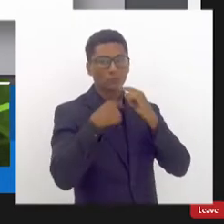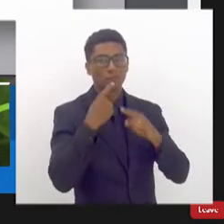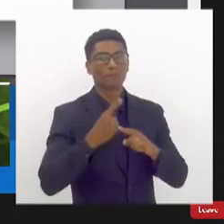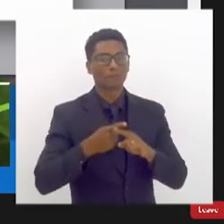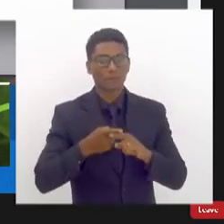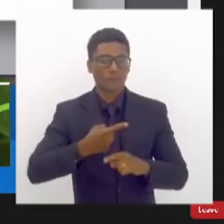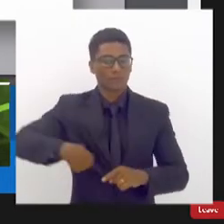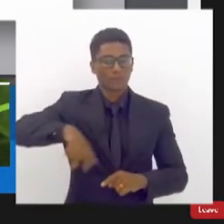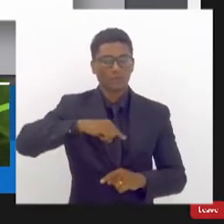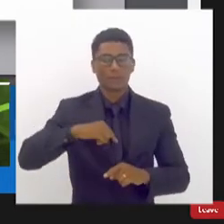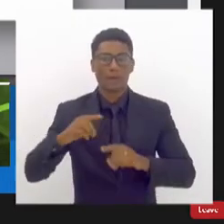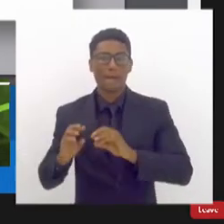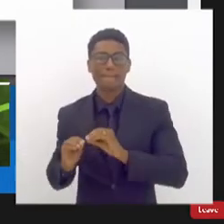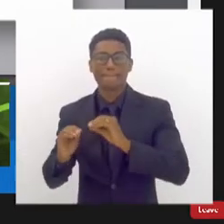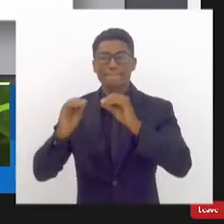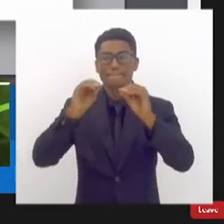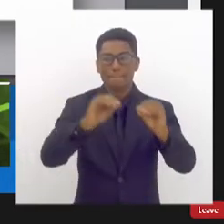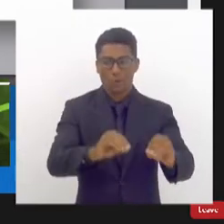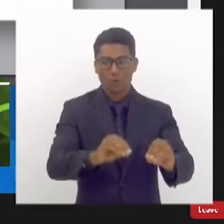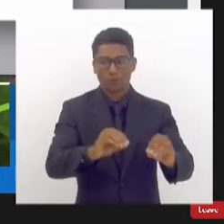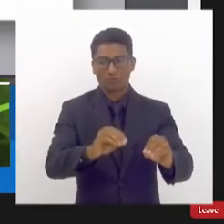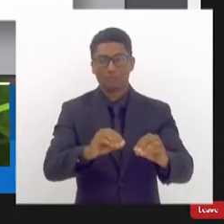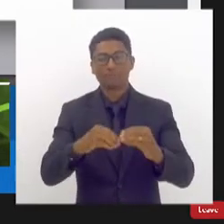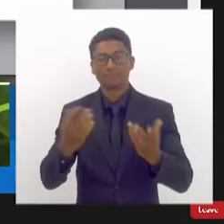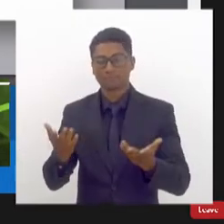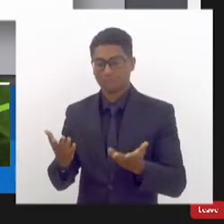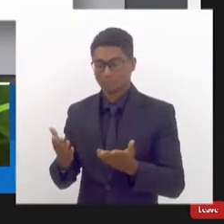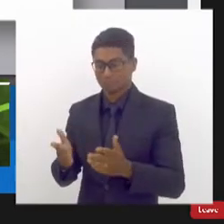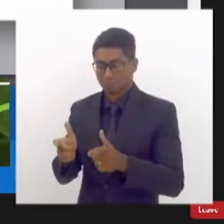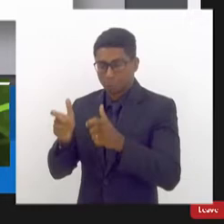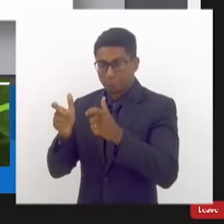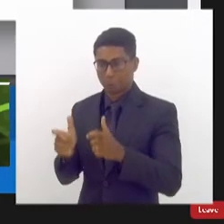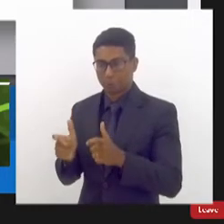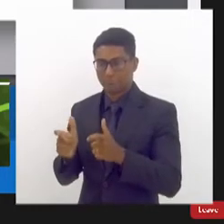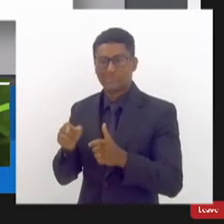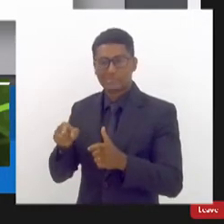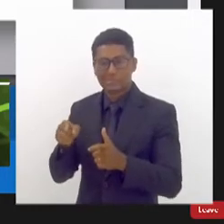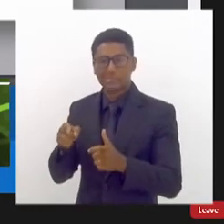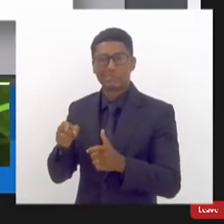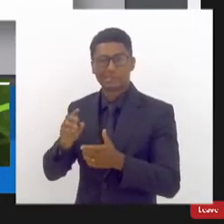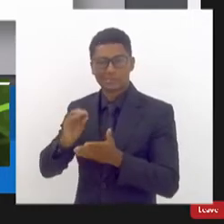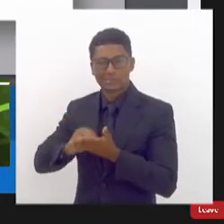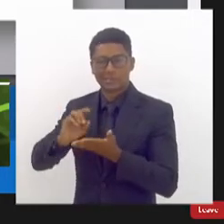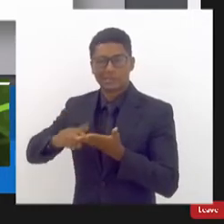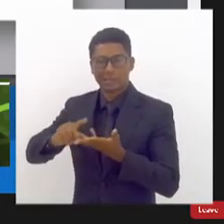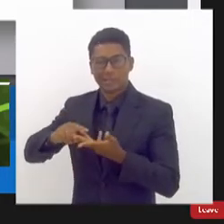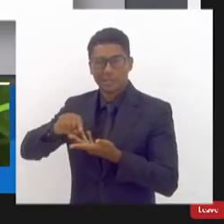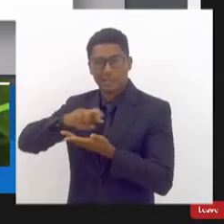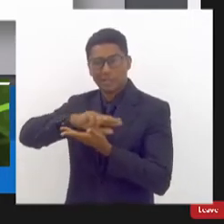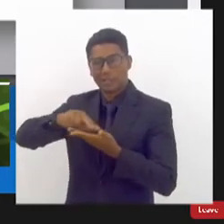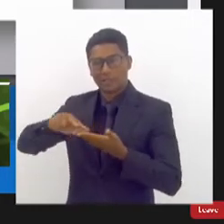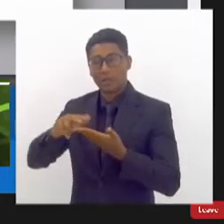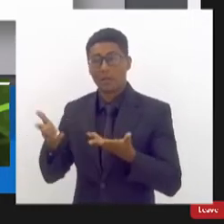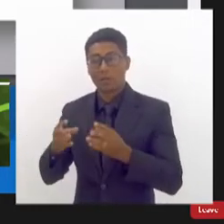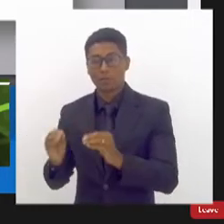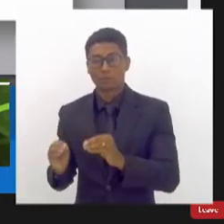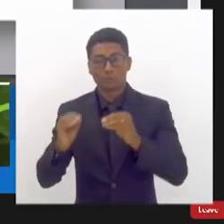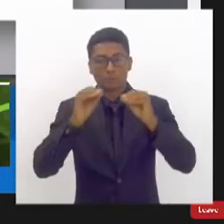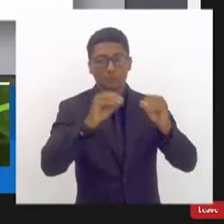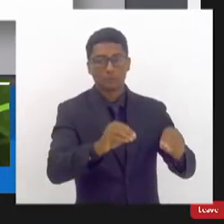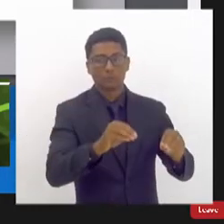mudança. A primeira estrutura, ela era muito deficiente. A segunda estrutura, ela permite. A gente tanto agora tem um